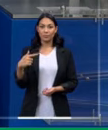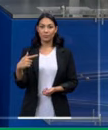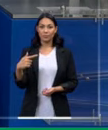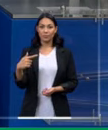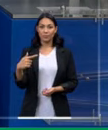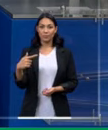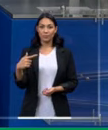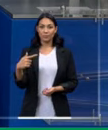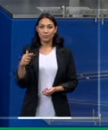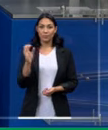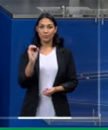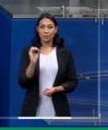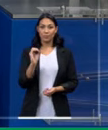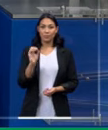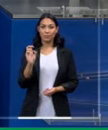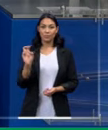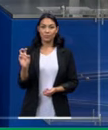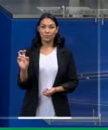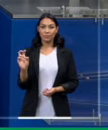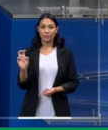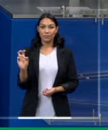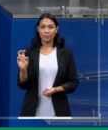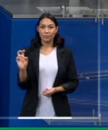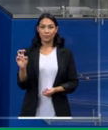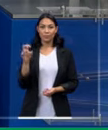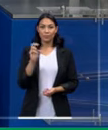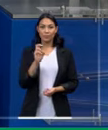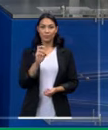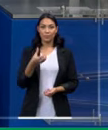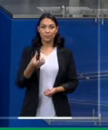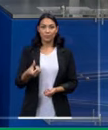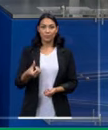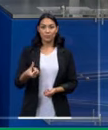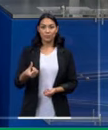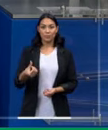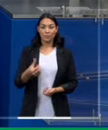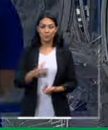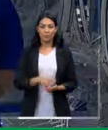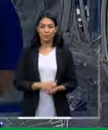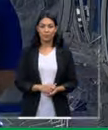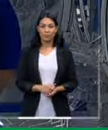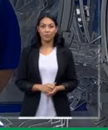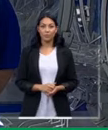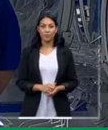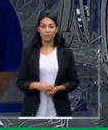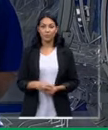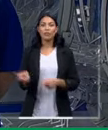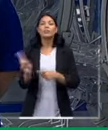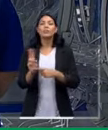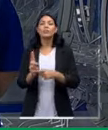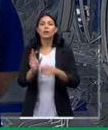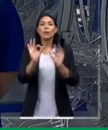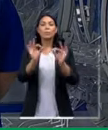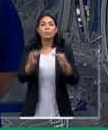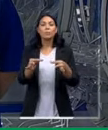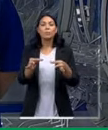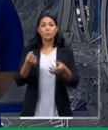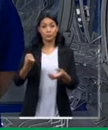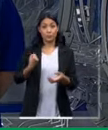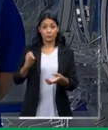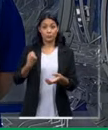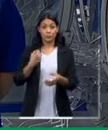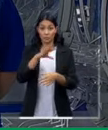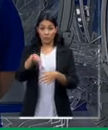57, 05 e 56. Os senhores auditores confirmam as